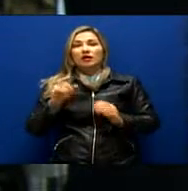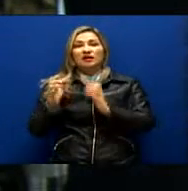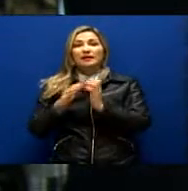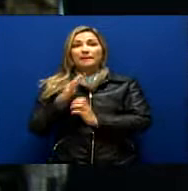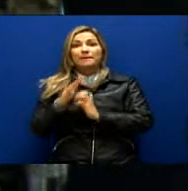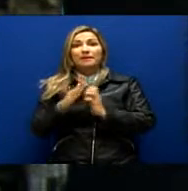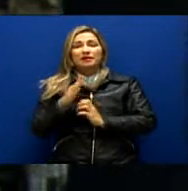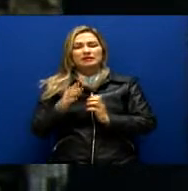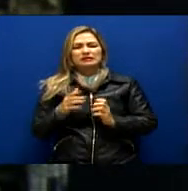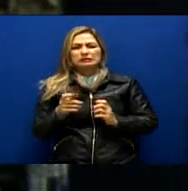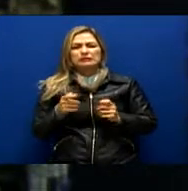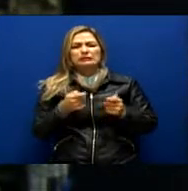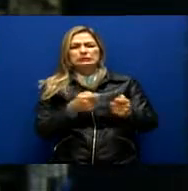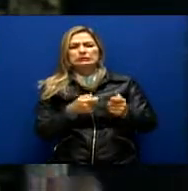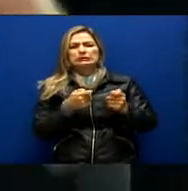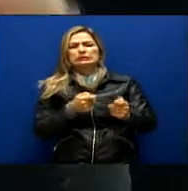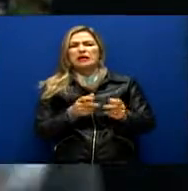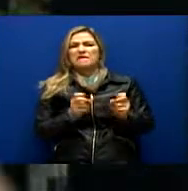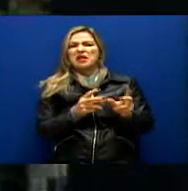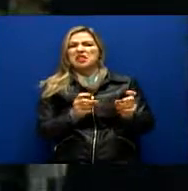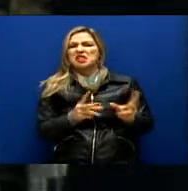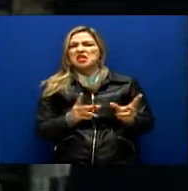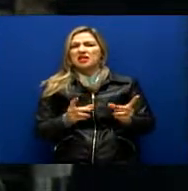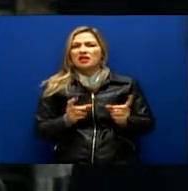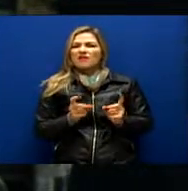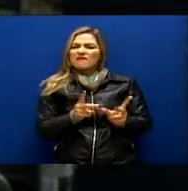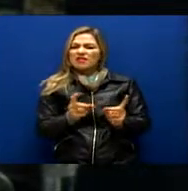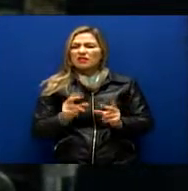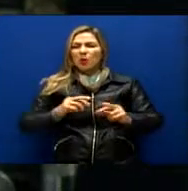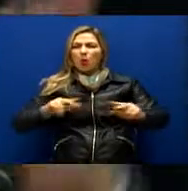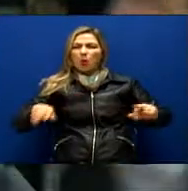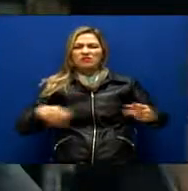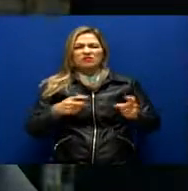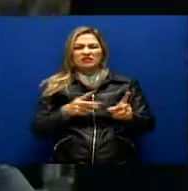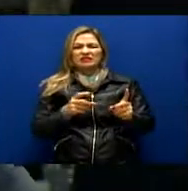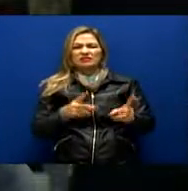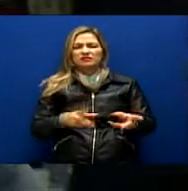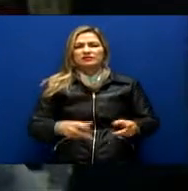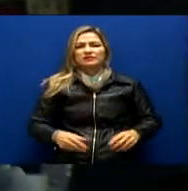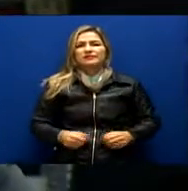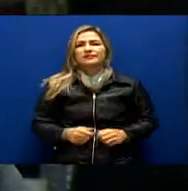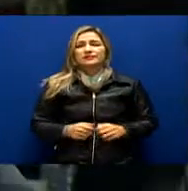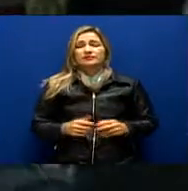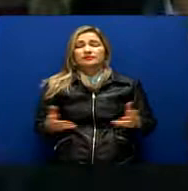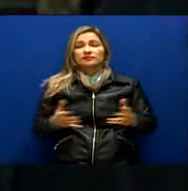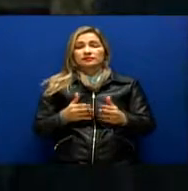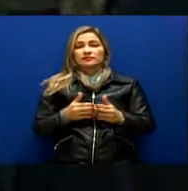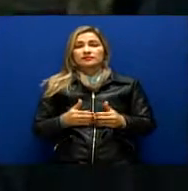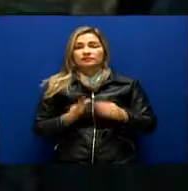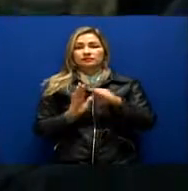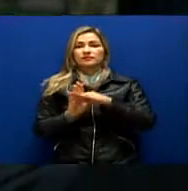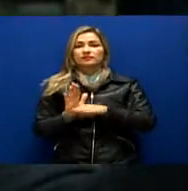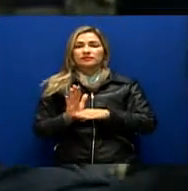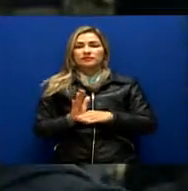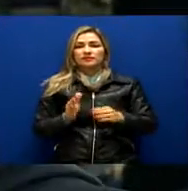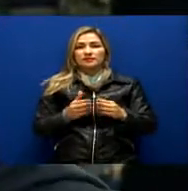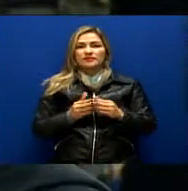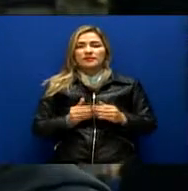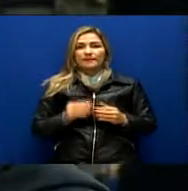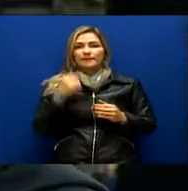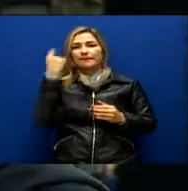projeto importante para a nossa cidade. Aproveito, presidente, o ensejo para pedir uma questão de ordem. Eu solicitei uma hora